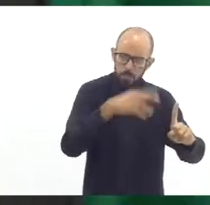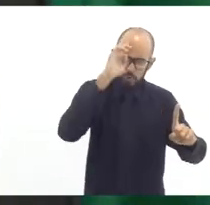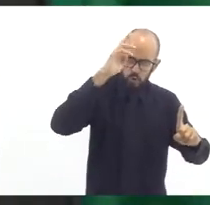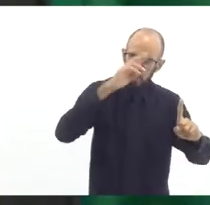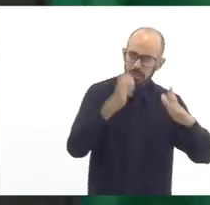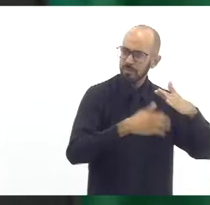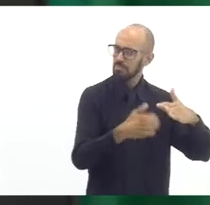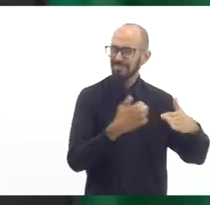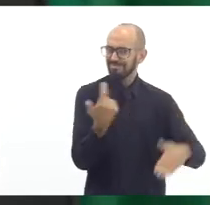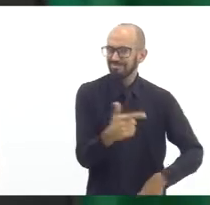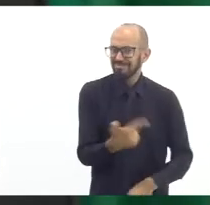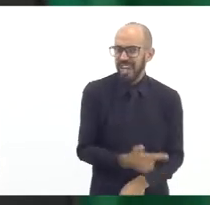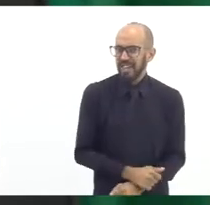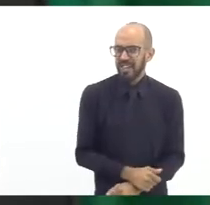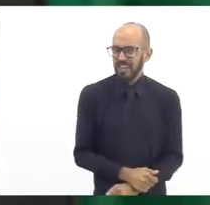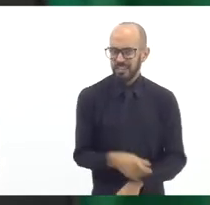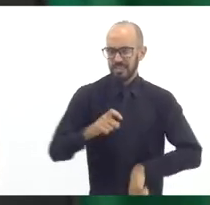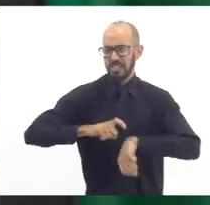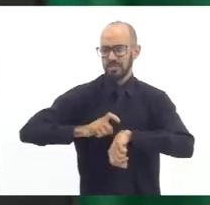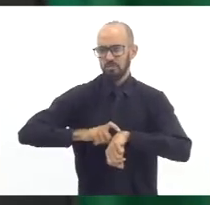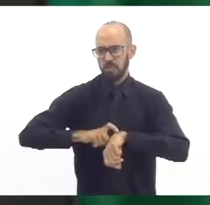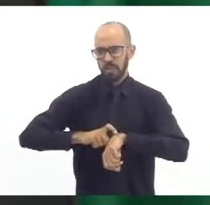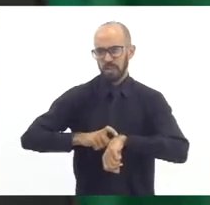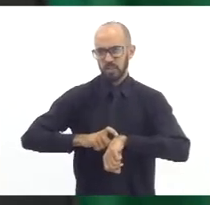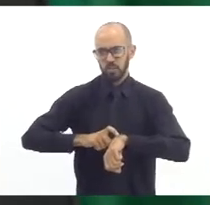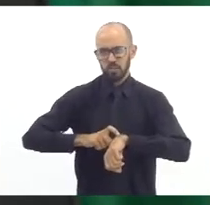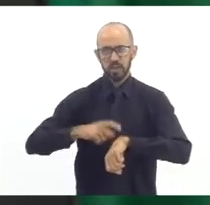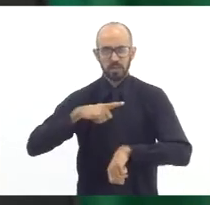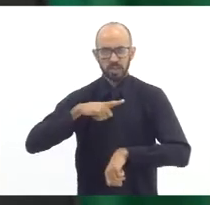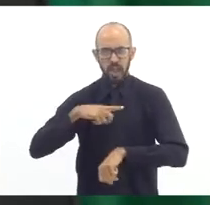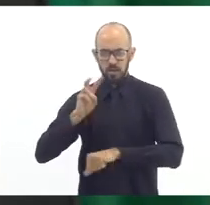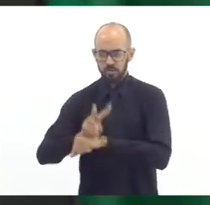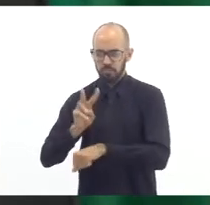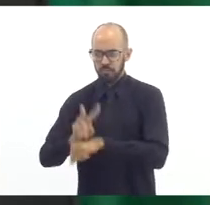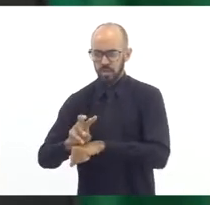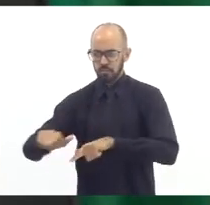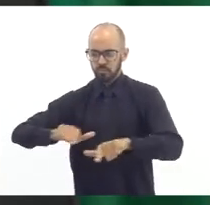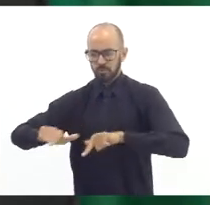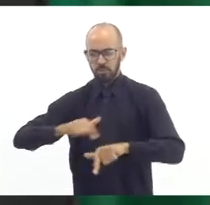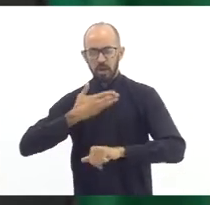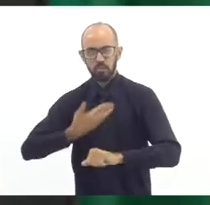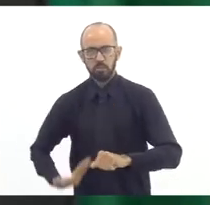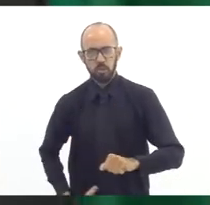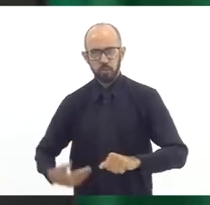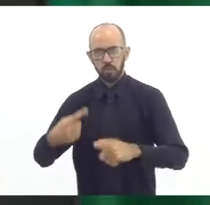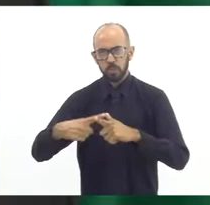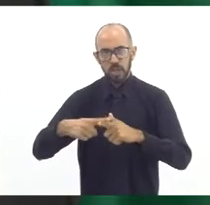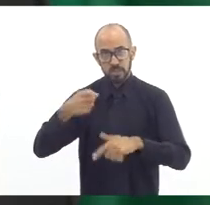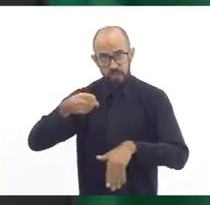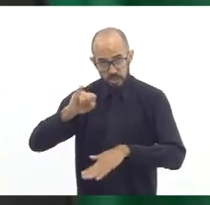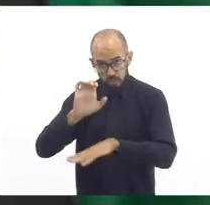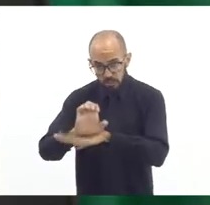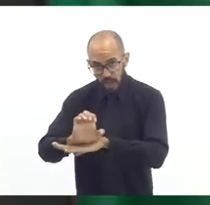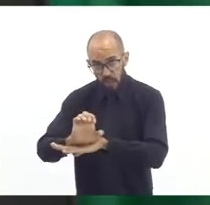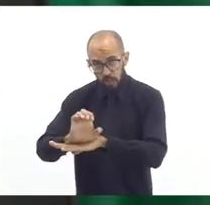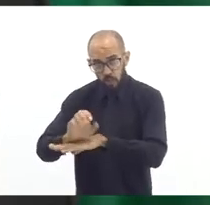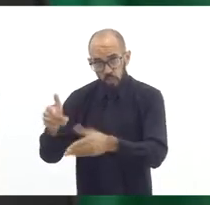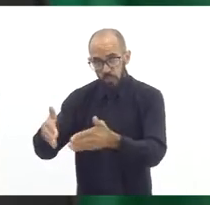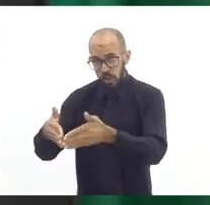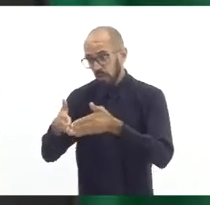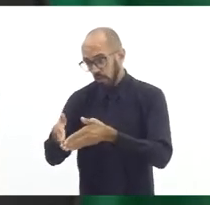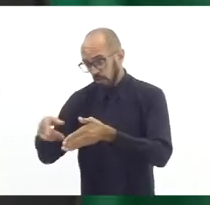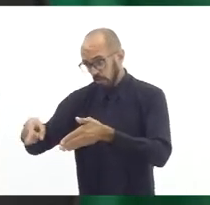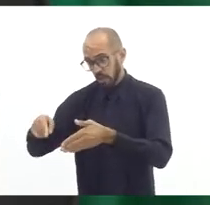ou de alguém que, nesse momento, né, de uma concessão, porque, se o Estado fez a opção da concessão,